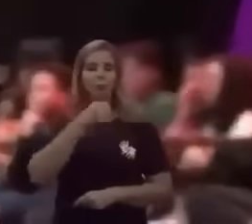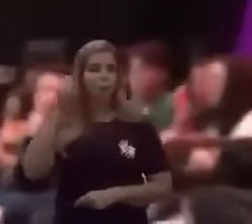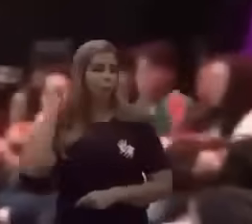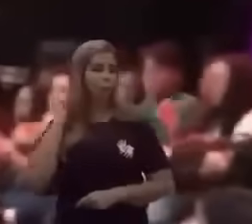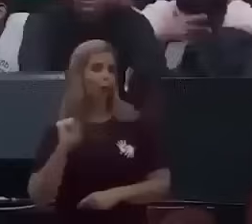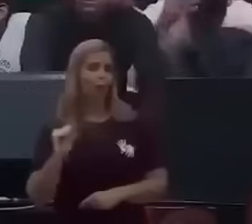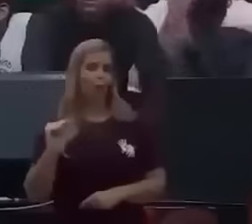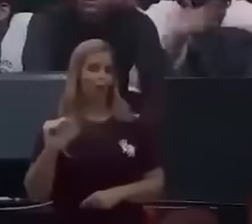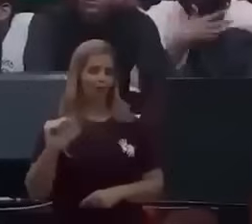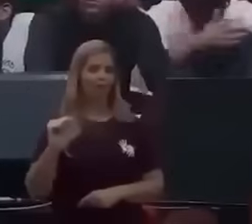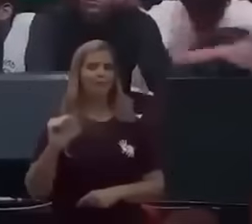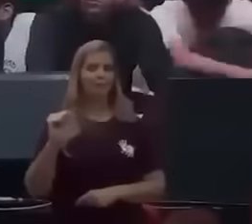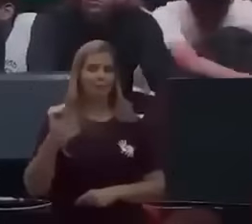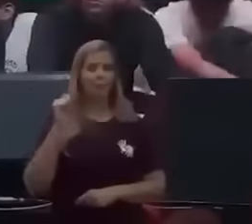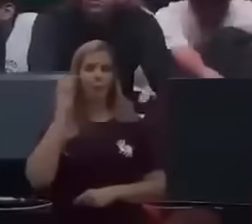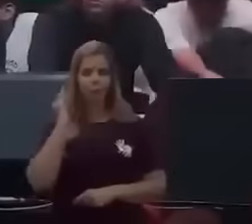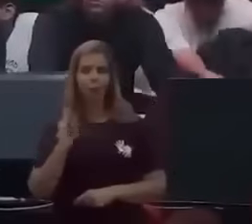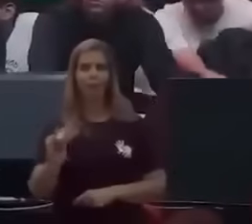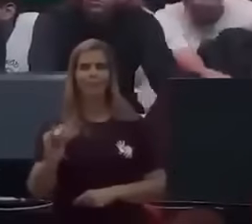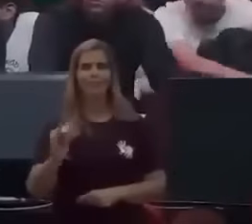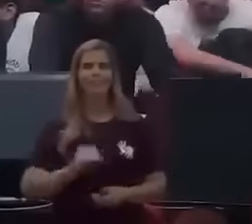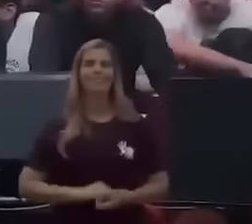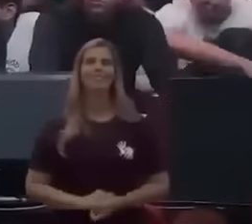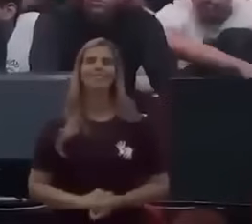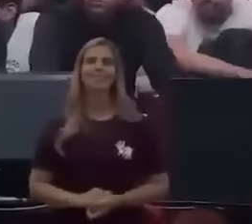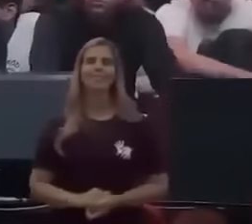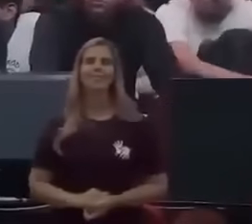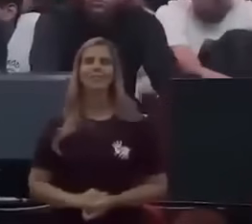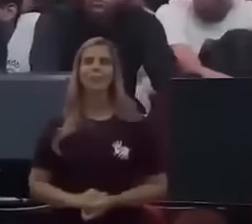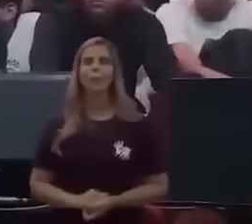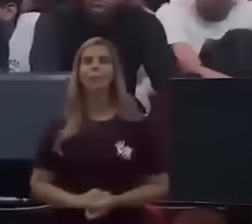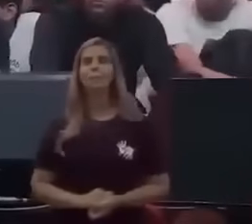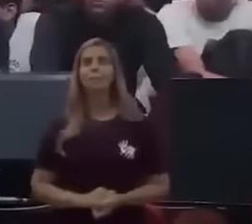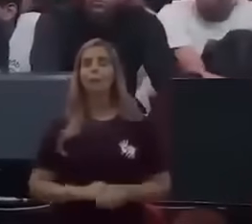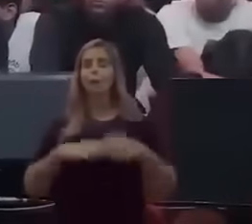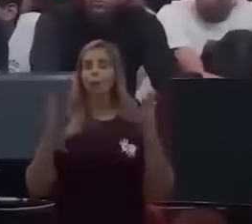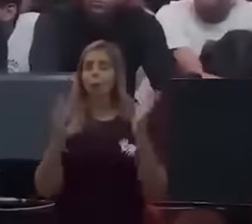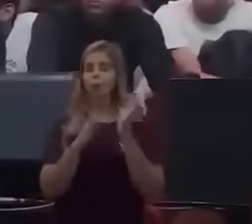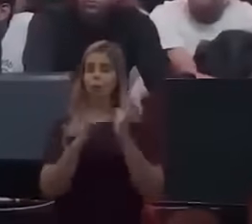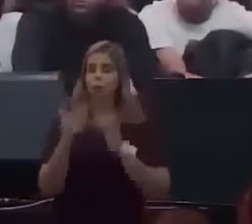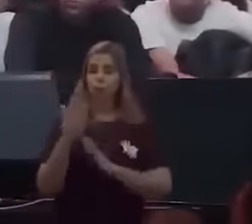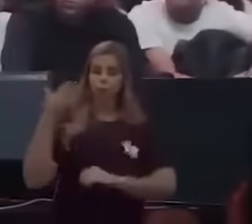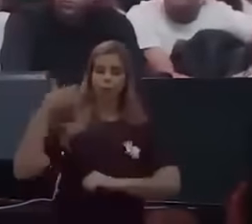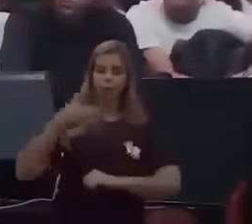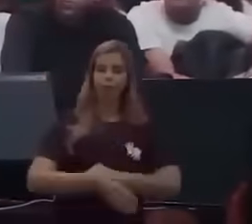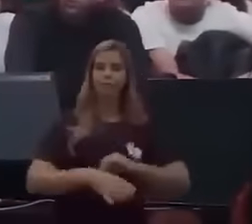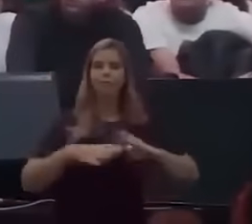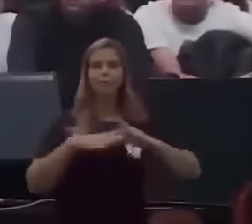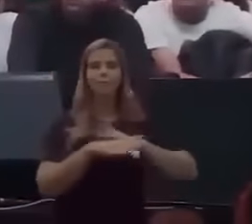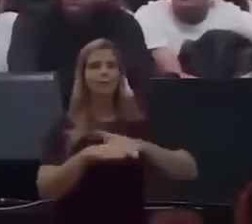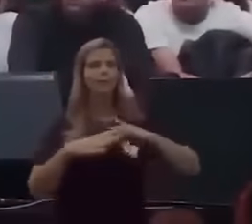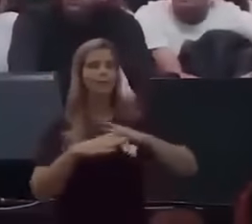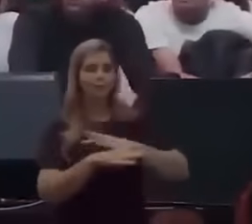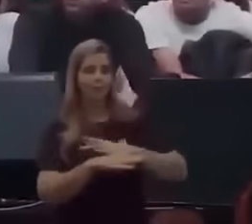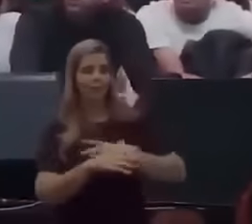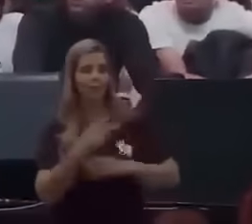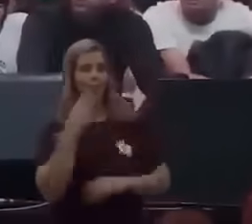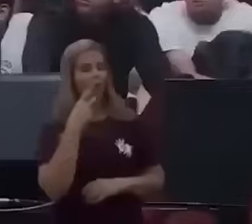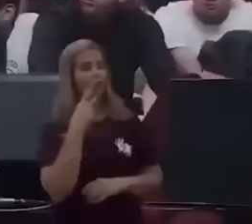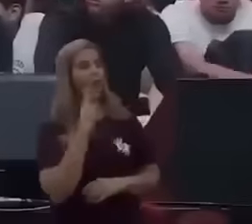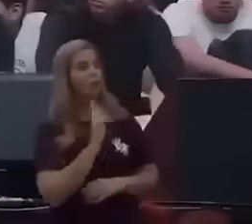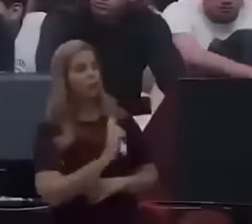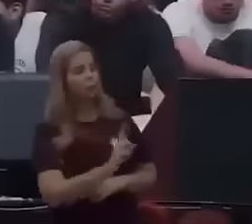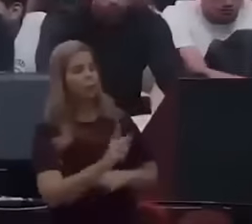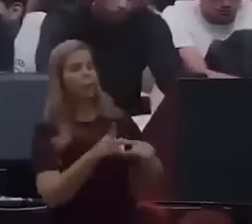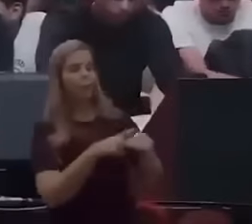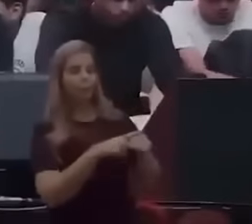seria arrasada e devastada até os fundamentos. Quando Jesus entra na cidade, Jesus diz para Pedro e João